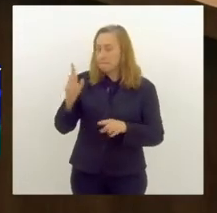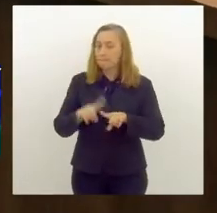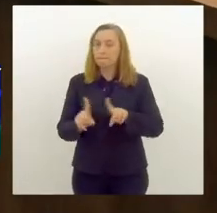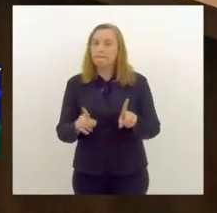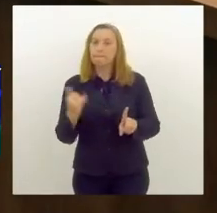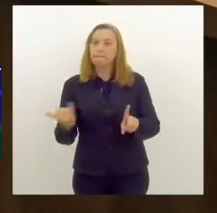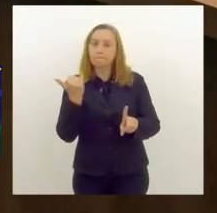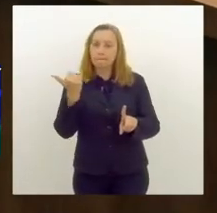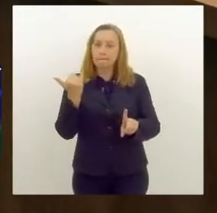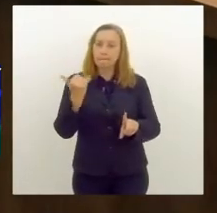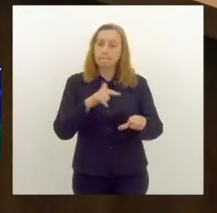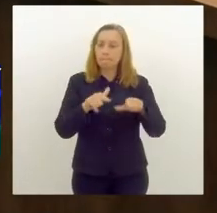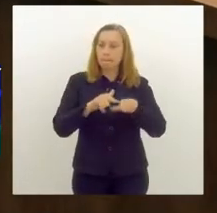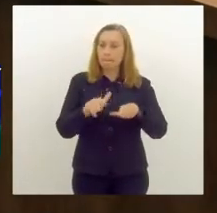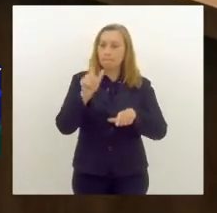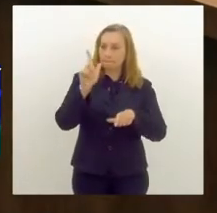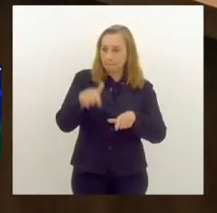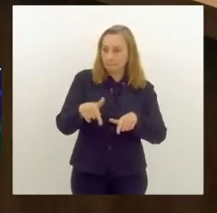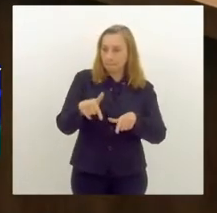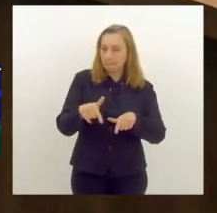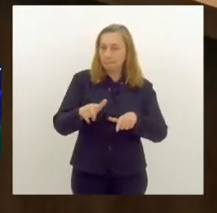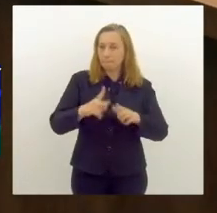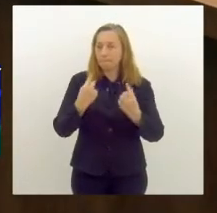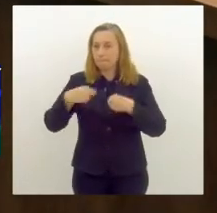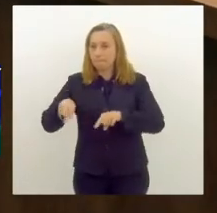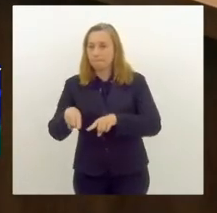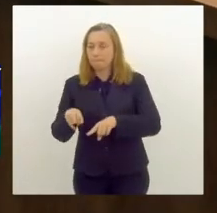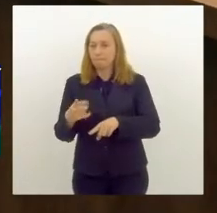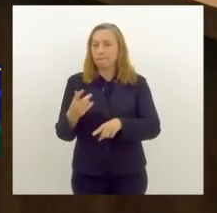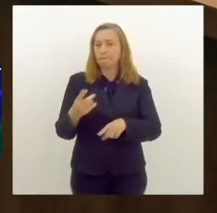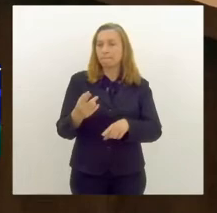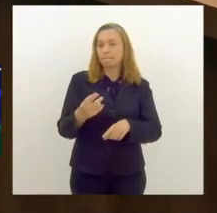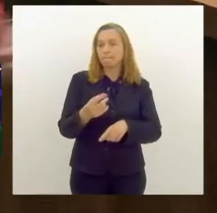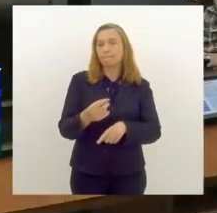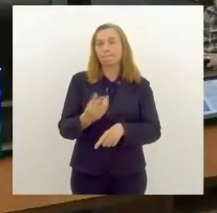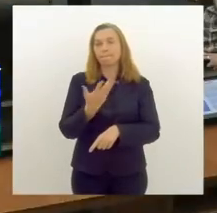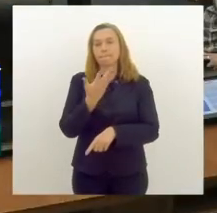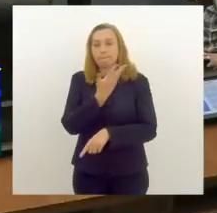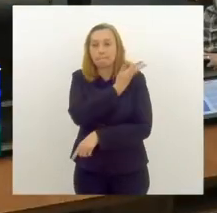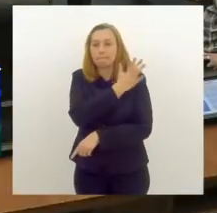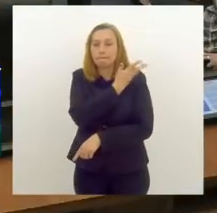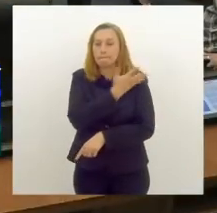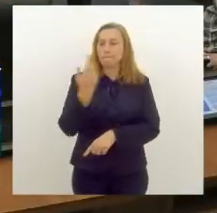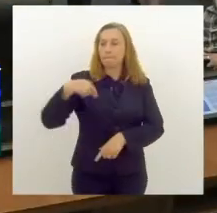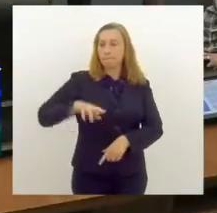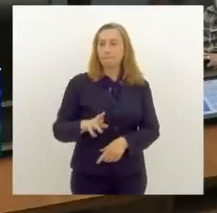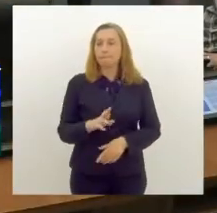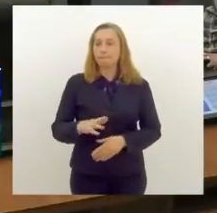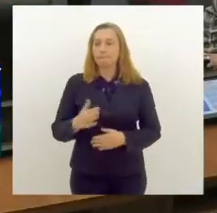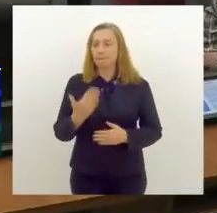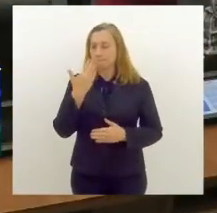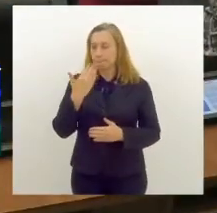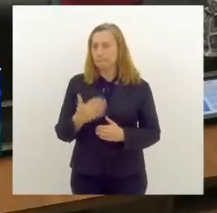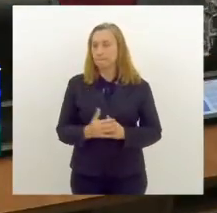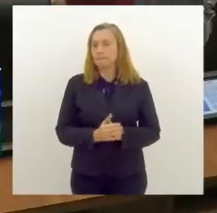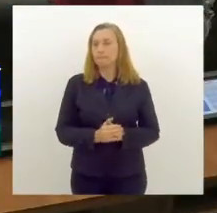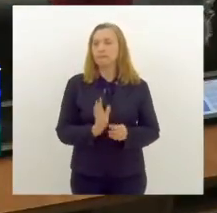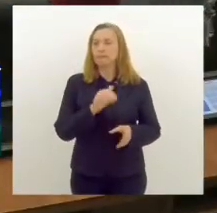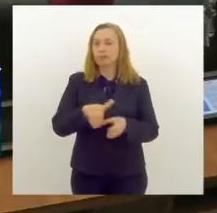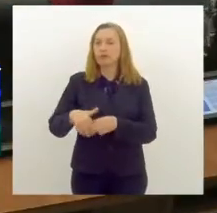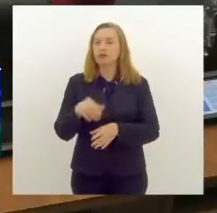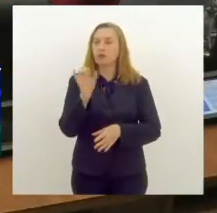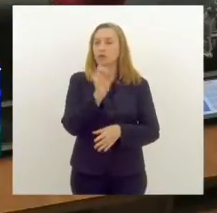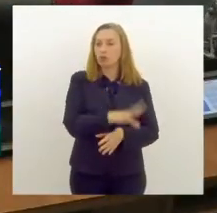importante causa que é o enfrentamento ao racismo religioso. Obrigada. Vamos à votação do último projeto? Aí